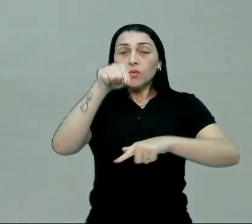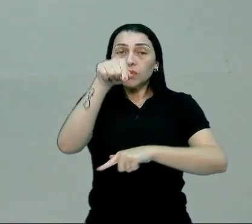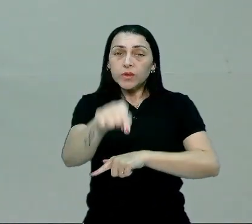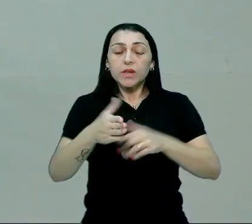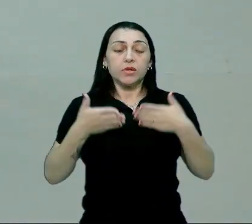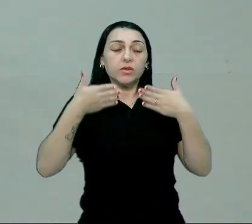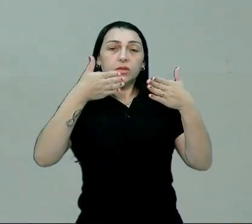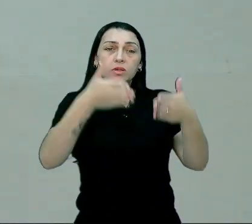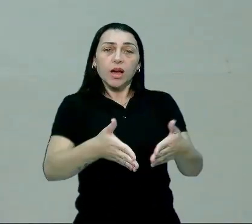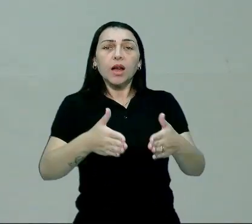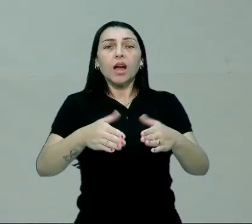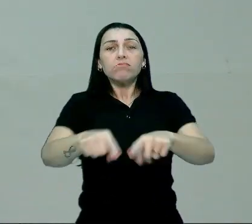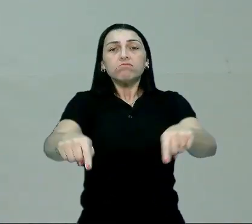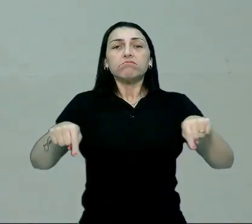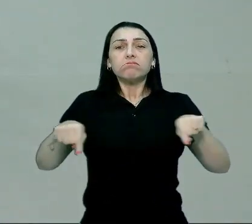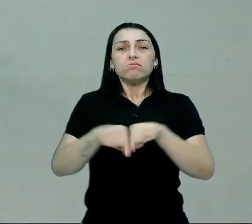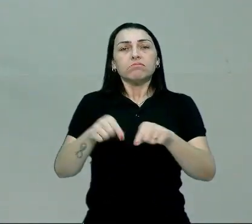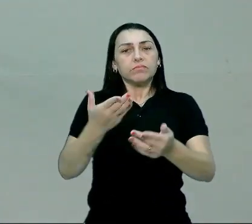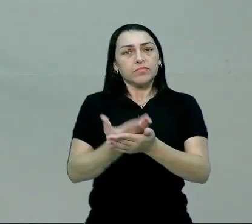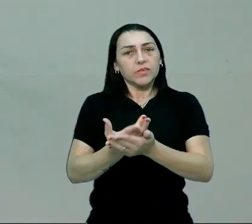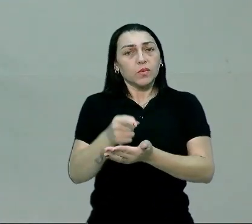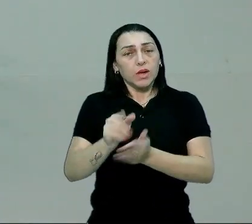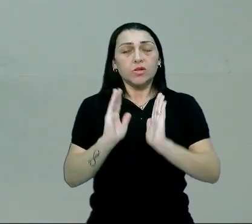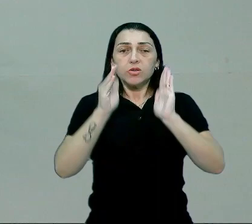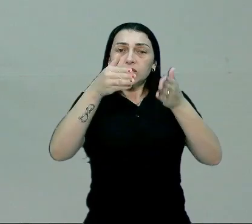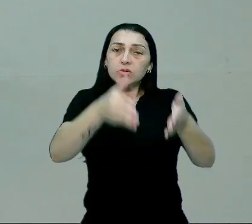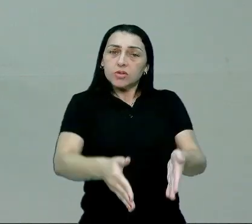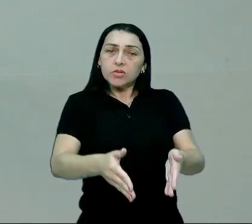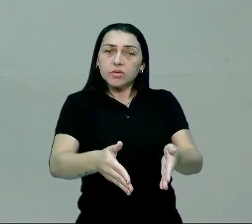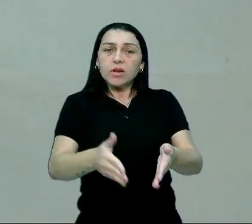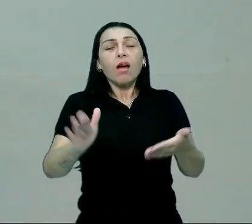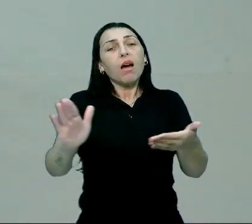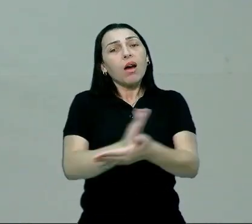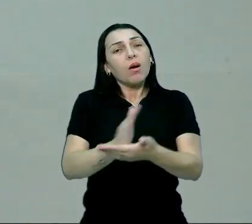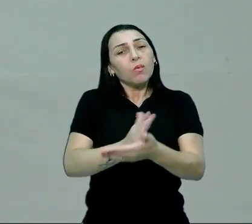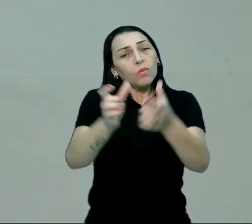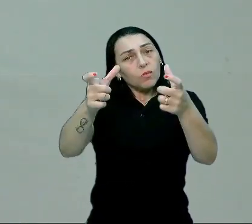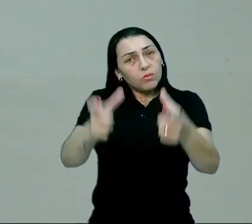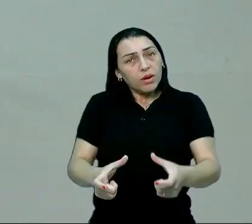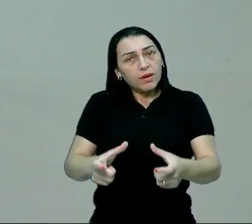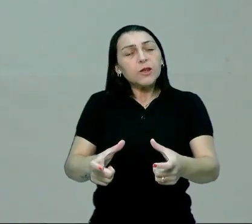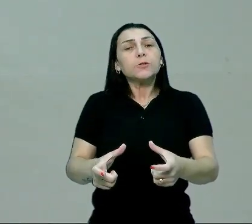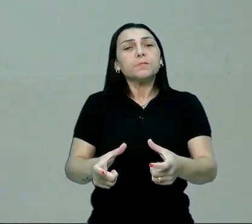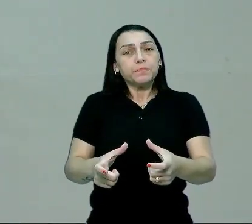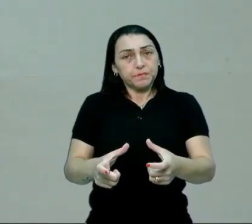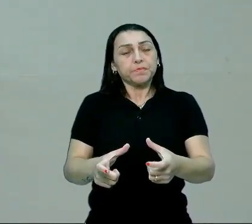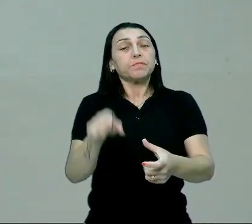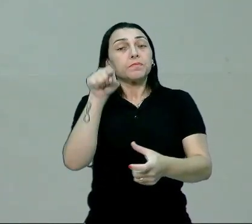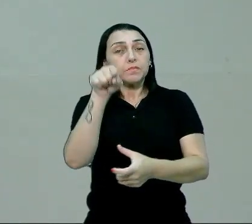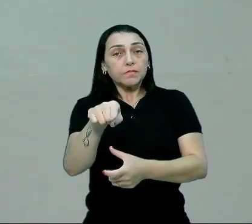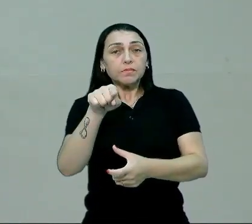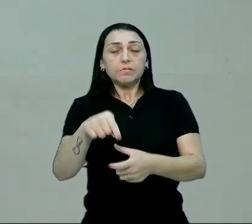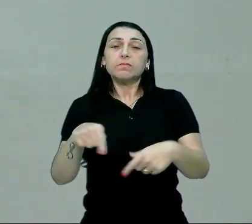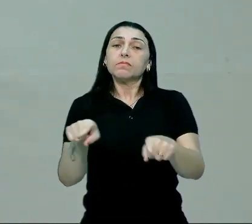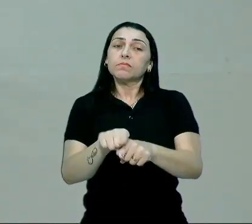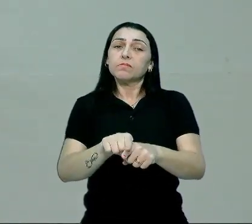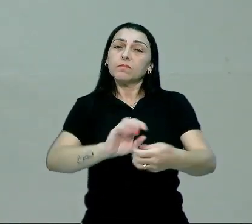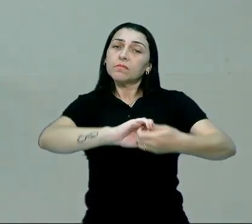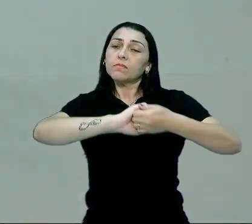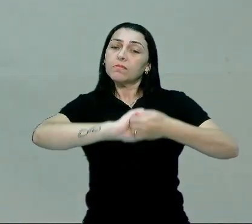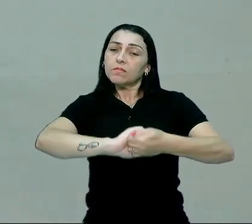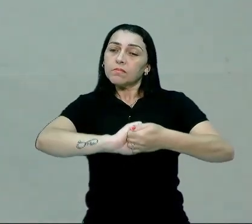quando você chega em sala de aula, quando você chega em um determinado ambiente em que você cumprimenta